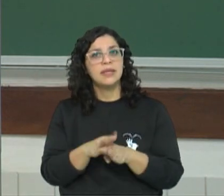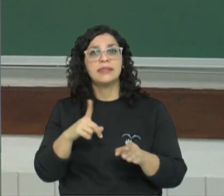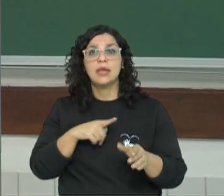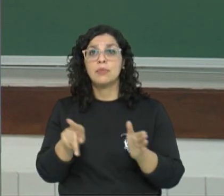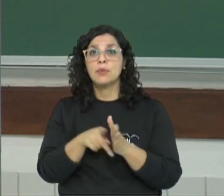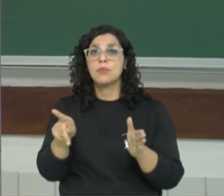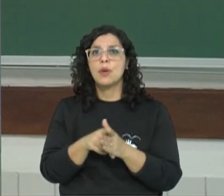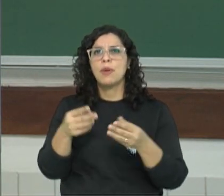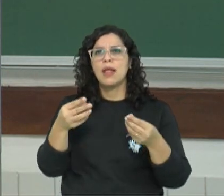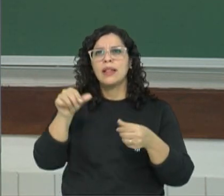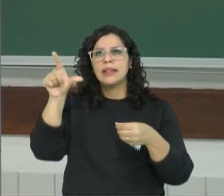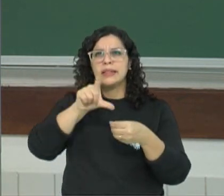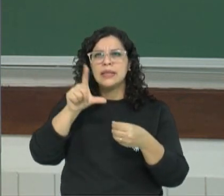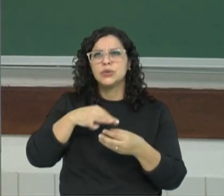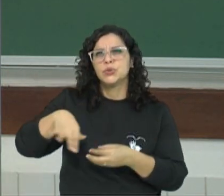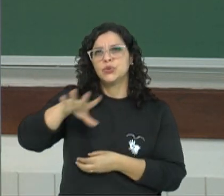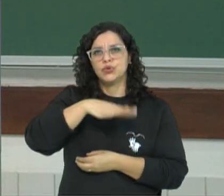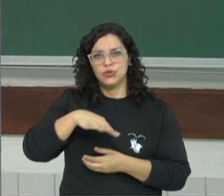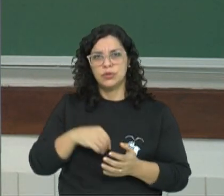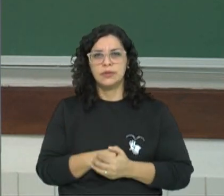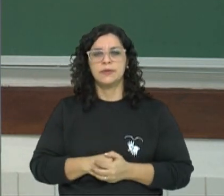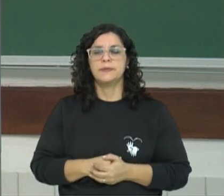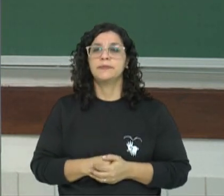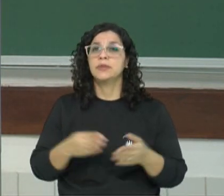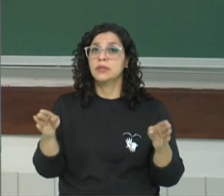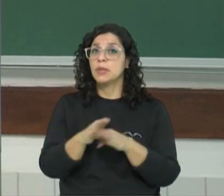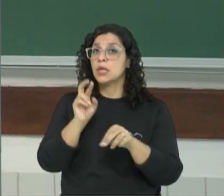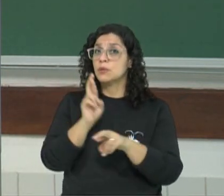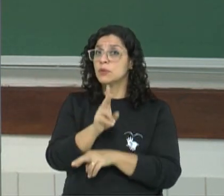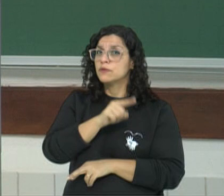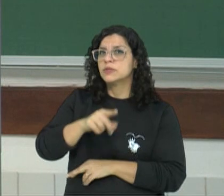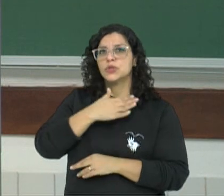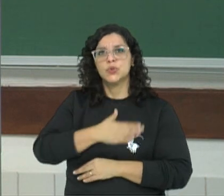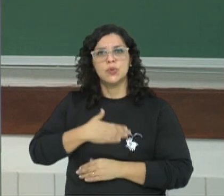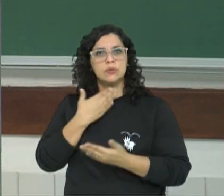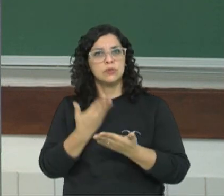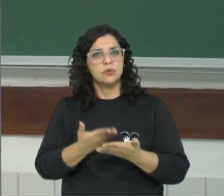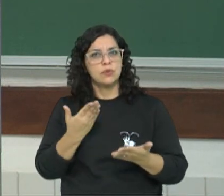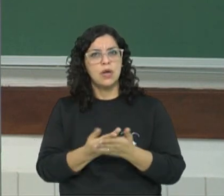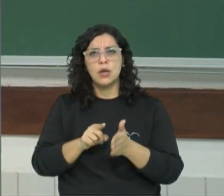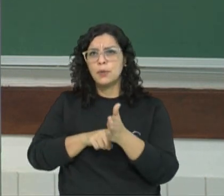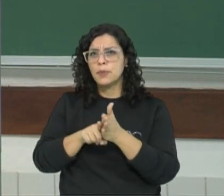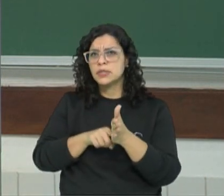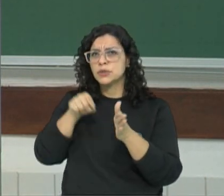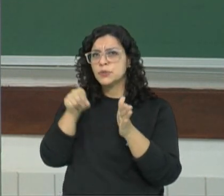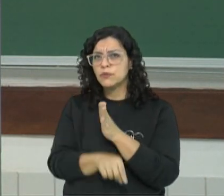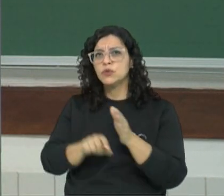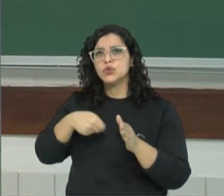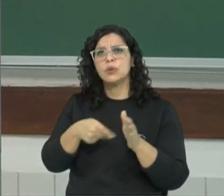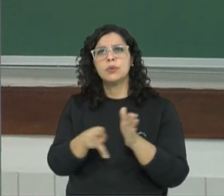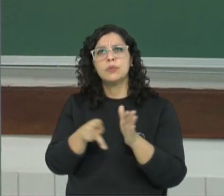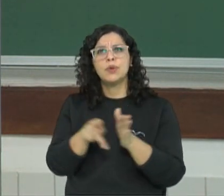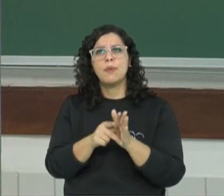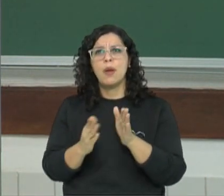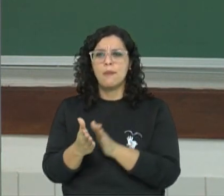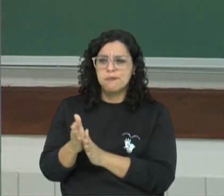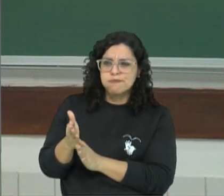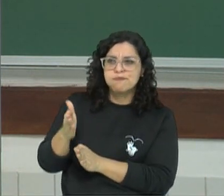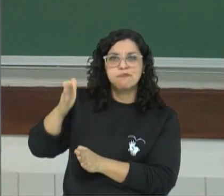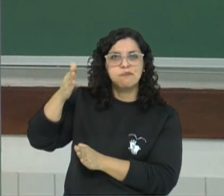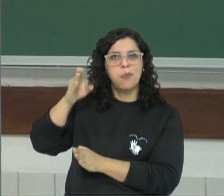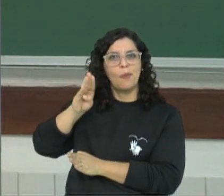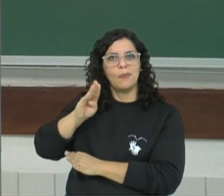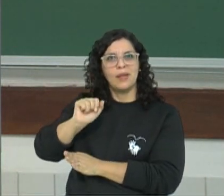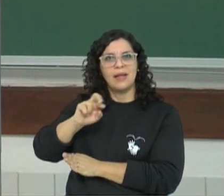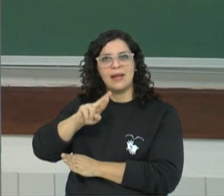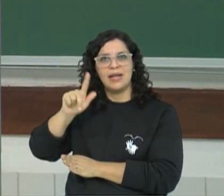por fluidos de modo geral, certo? Eu espero que vocês tenham gostado dessa aula. Pesquise mais um pouquinho sobre a questão de barragens, né?